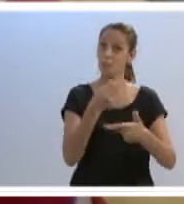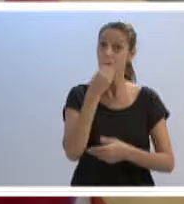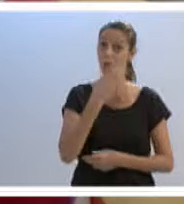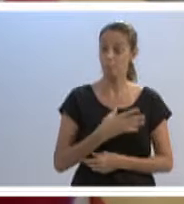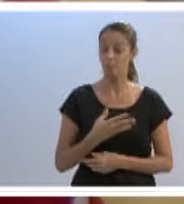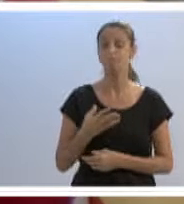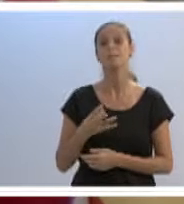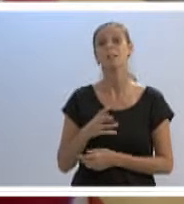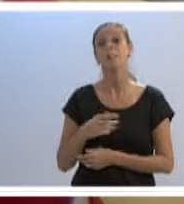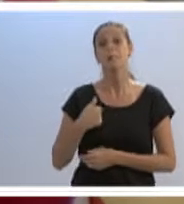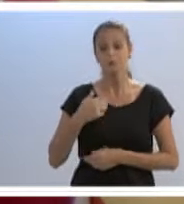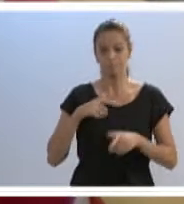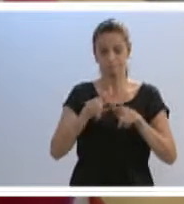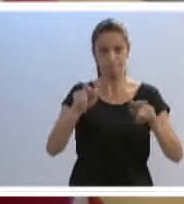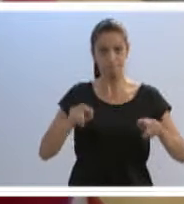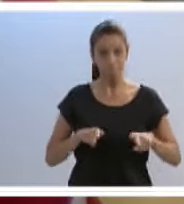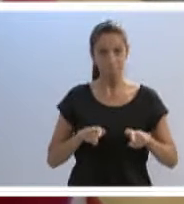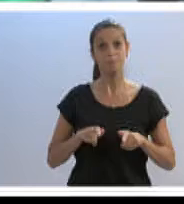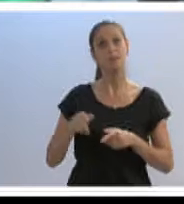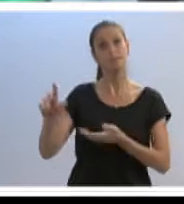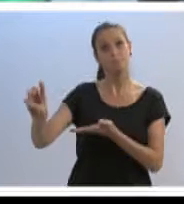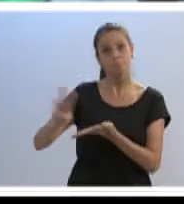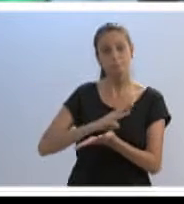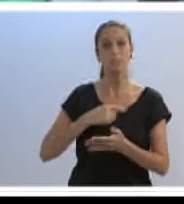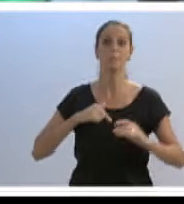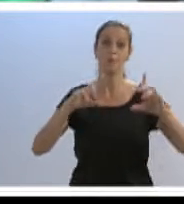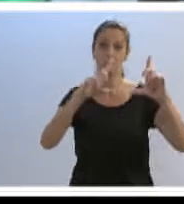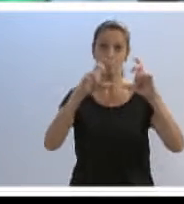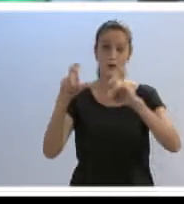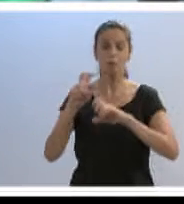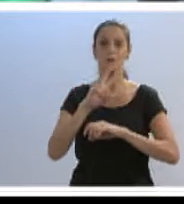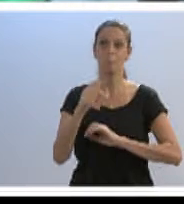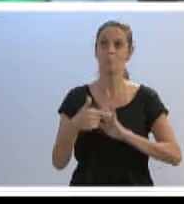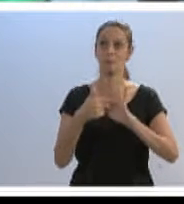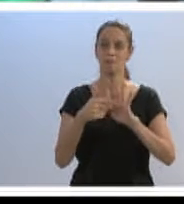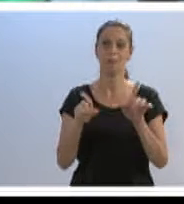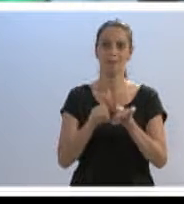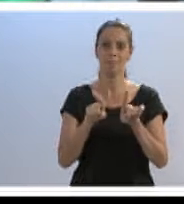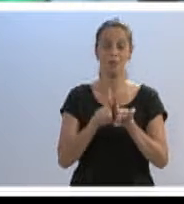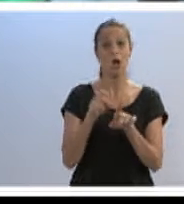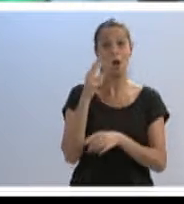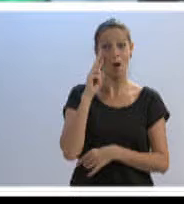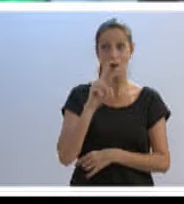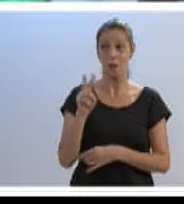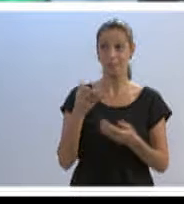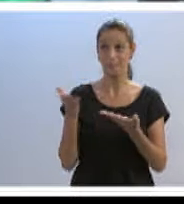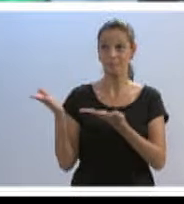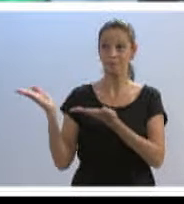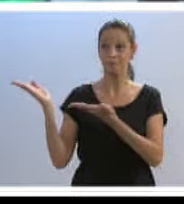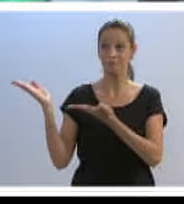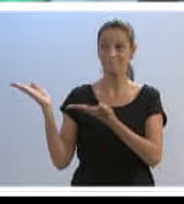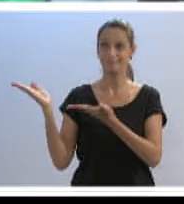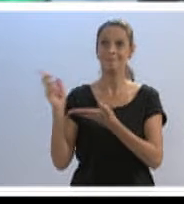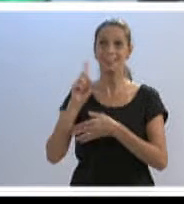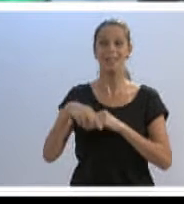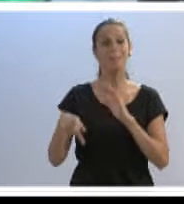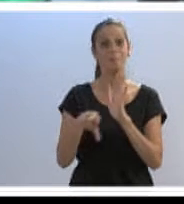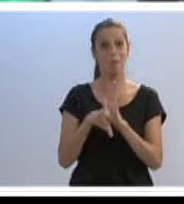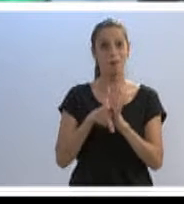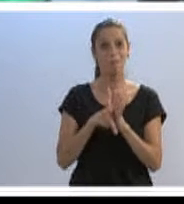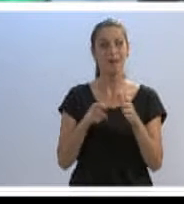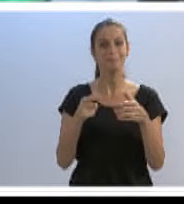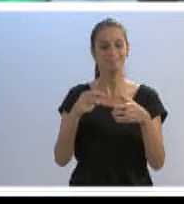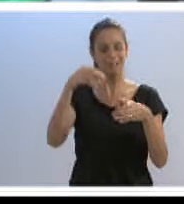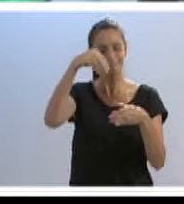recebi no meu gabinete do Ricardo, um presente, da utilização, na verdade, vejam, recebi, na verdade, aqui um porta-canetas, enfim, que a